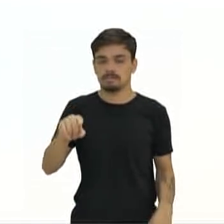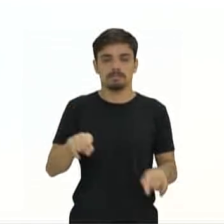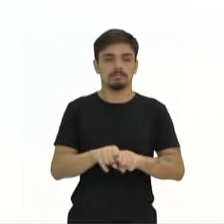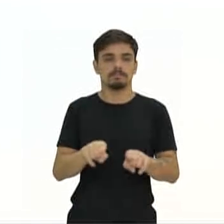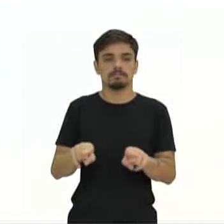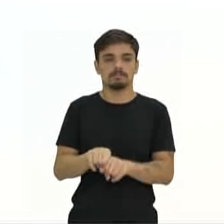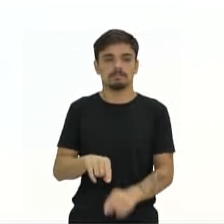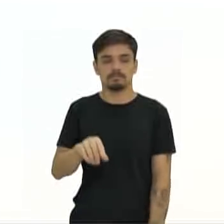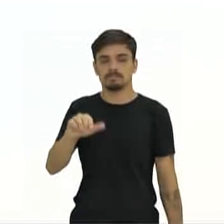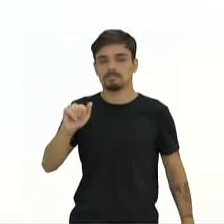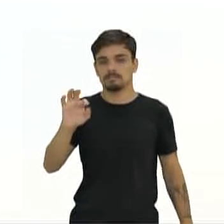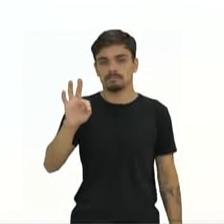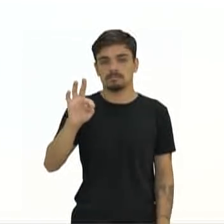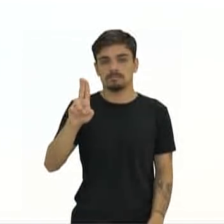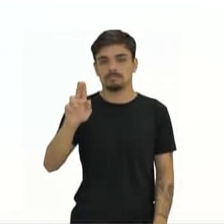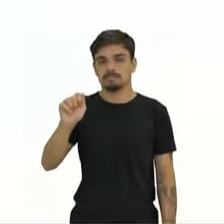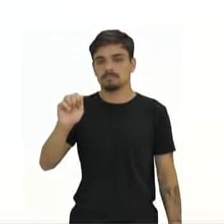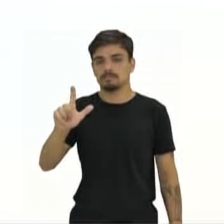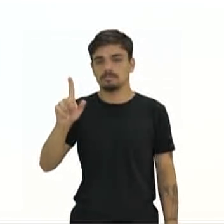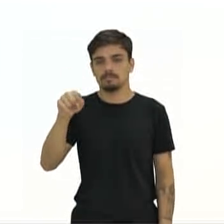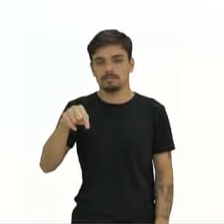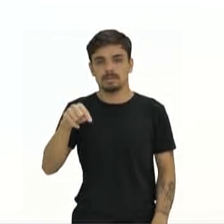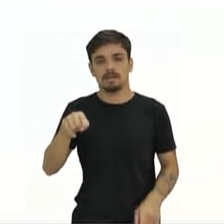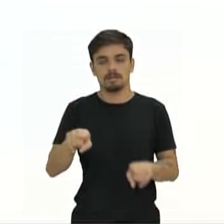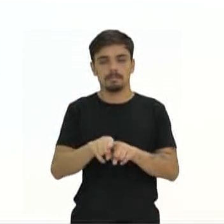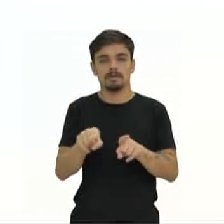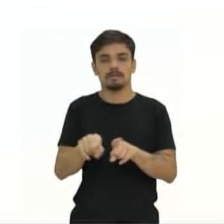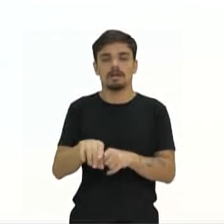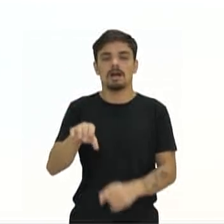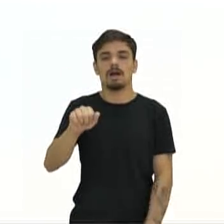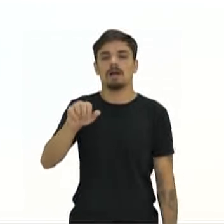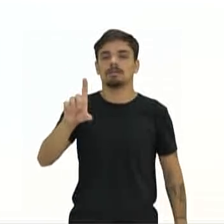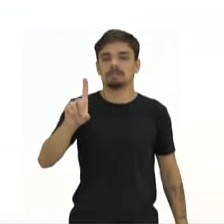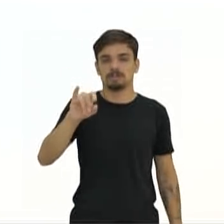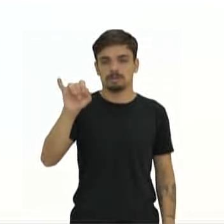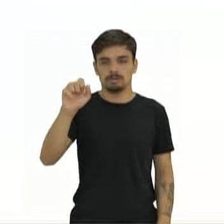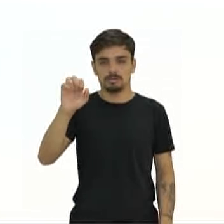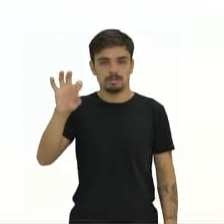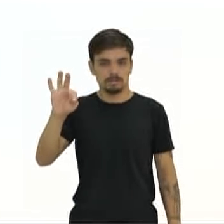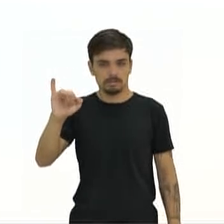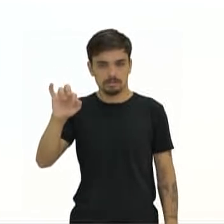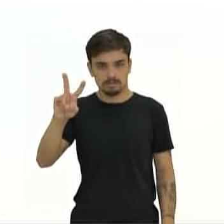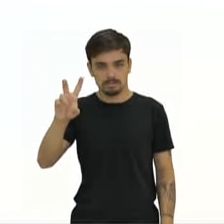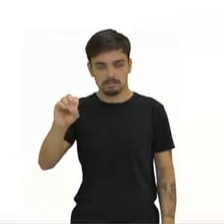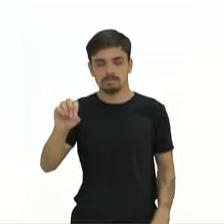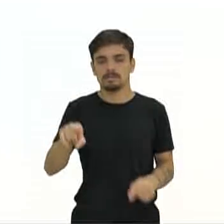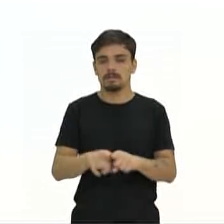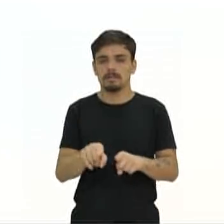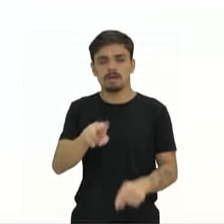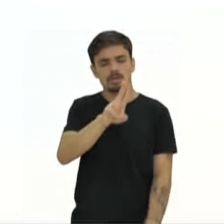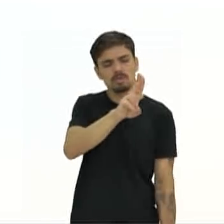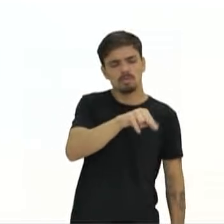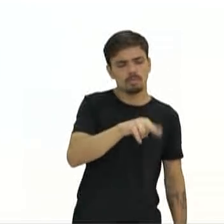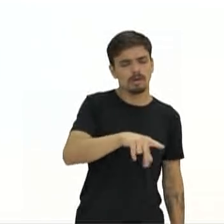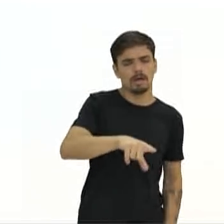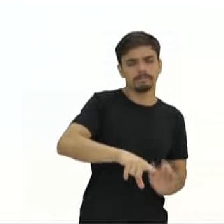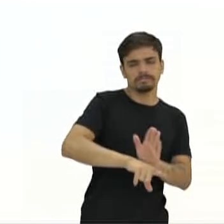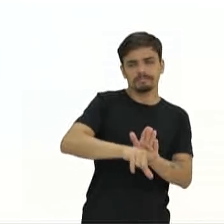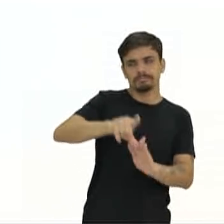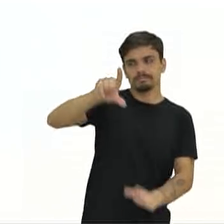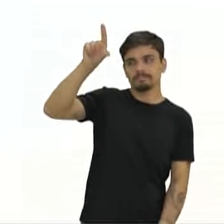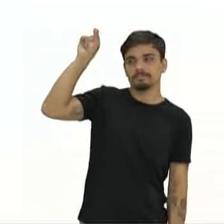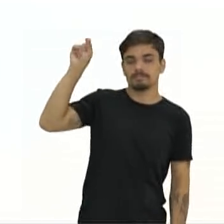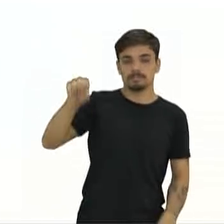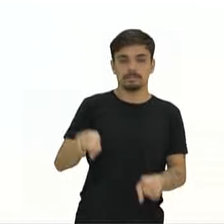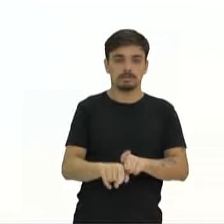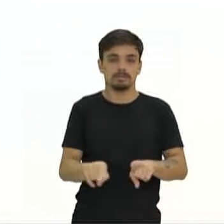o atual, que é um adjetivo. Então eu tenho um nunca, como pensando aí num passado muito distante, e depois eu trago o